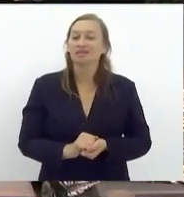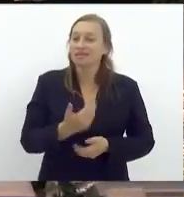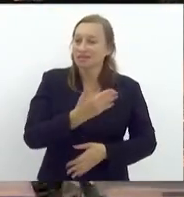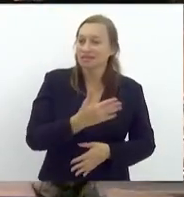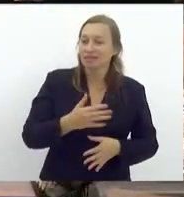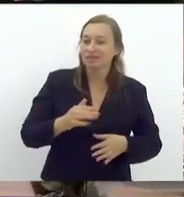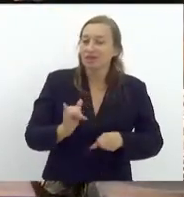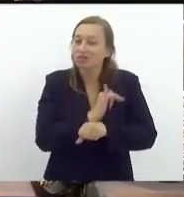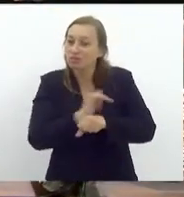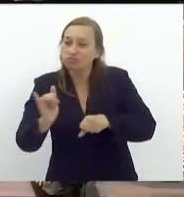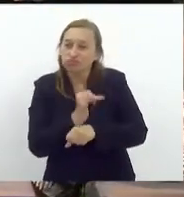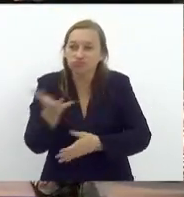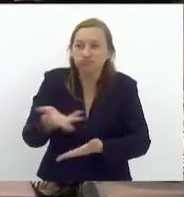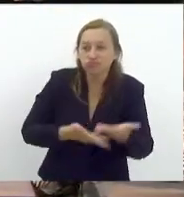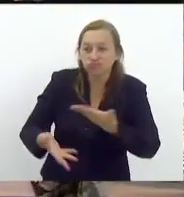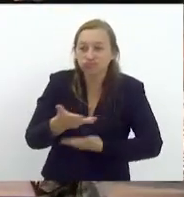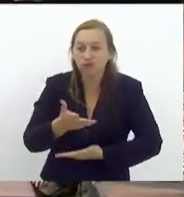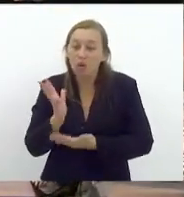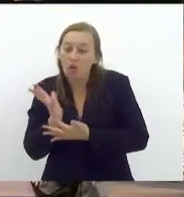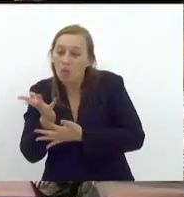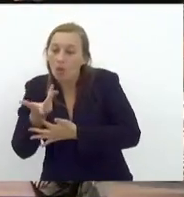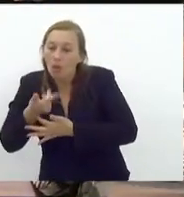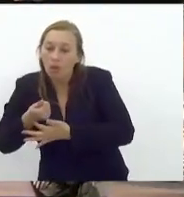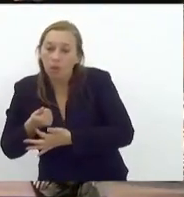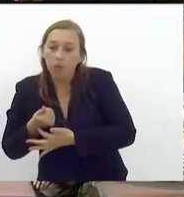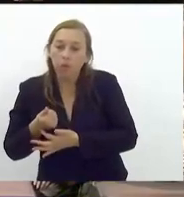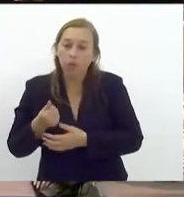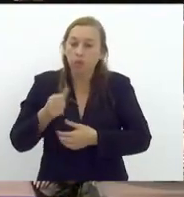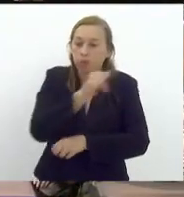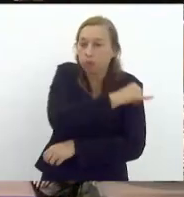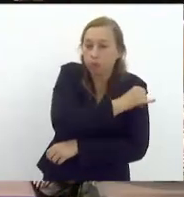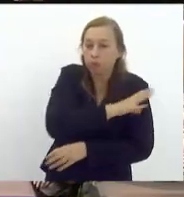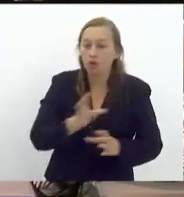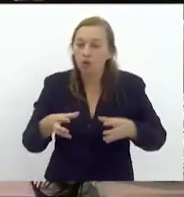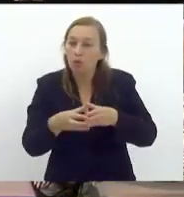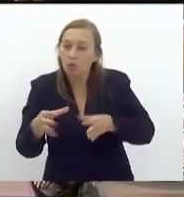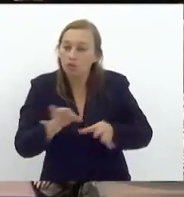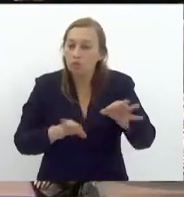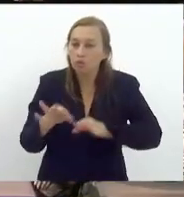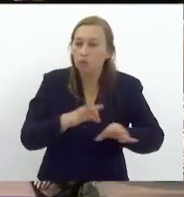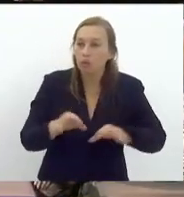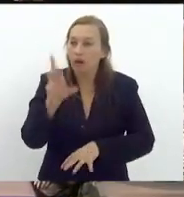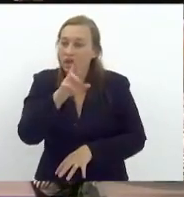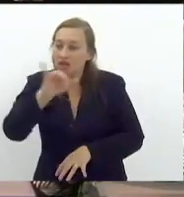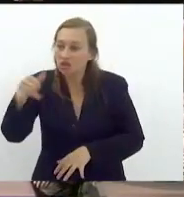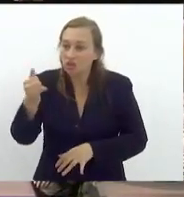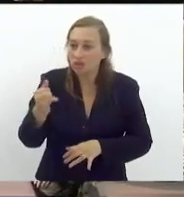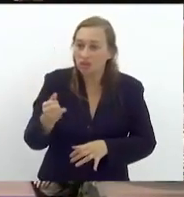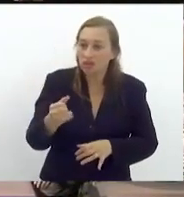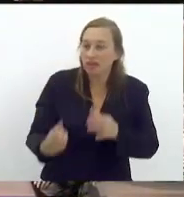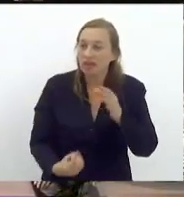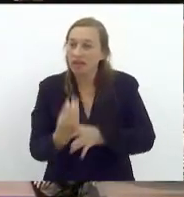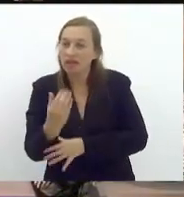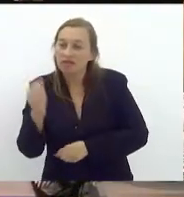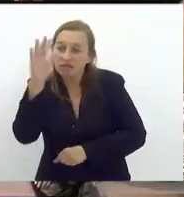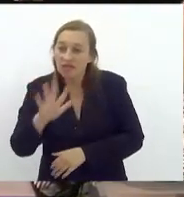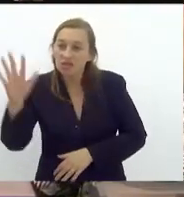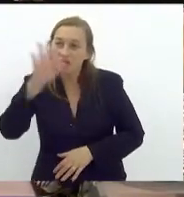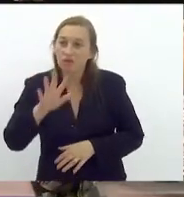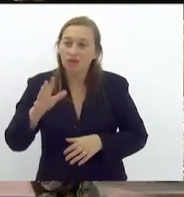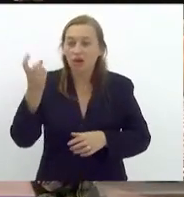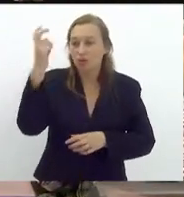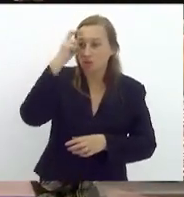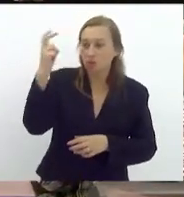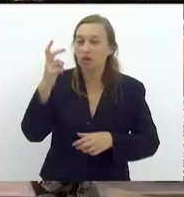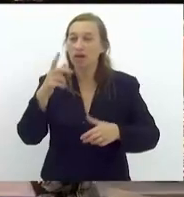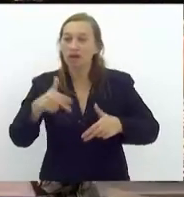os artistas e coletivos do Rio de Janeiro se organizaram em um grupo de trabalho do RJ para construção Nacional da cultura hip